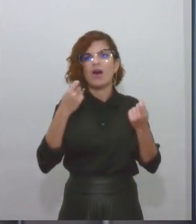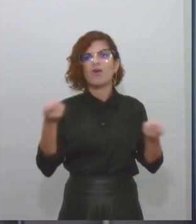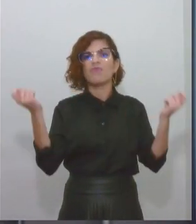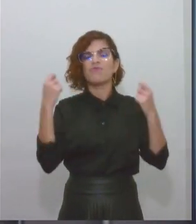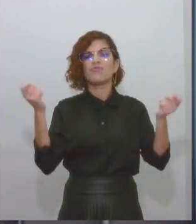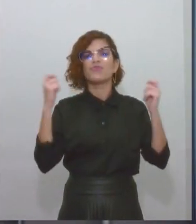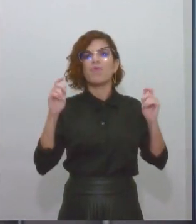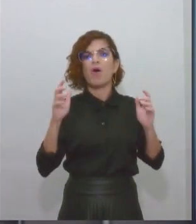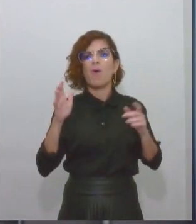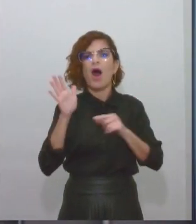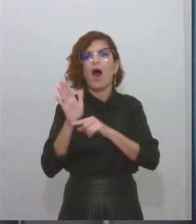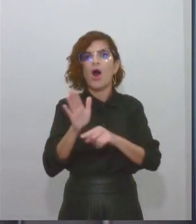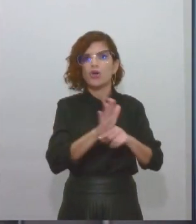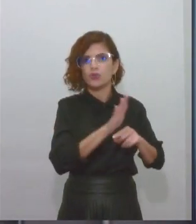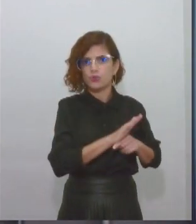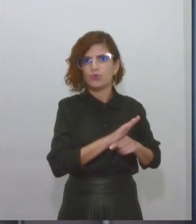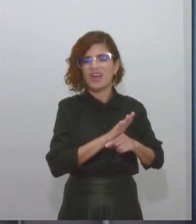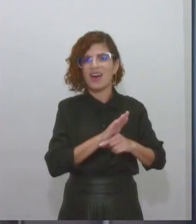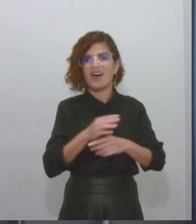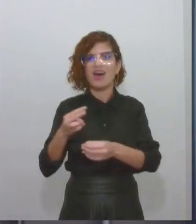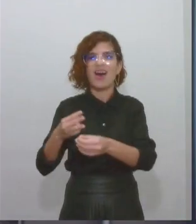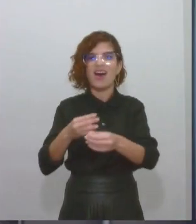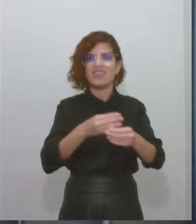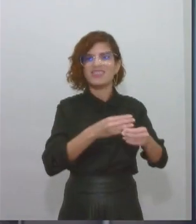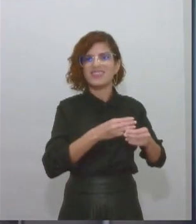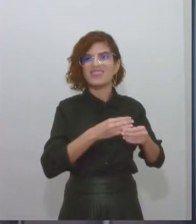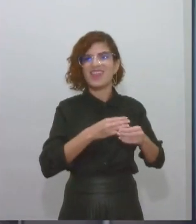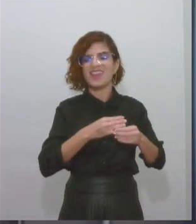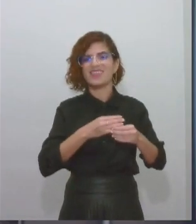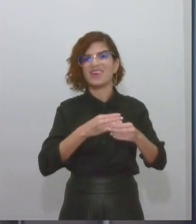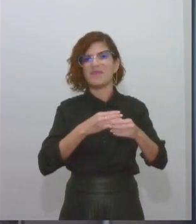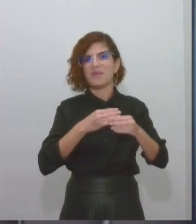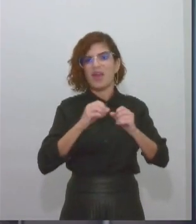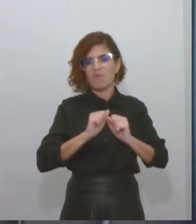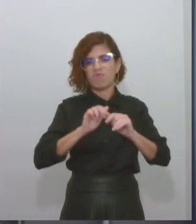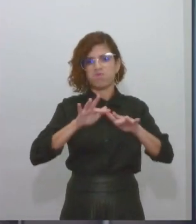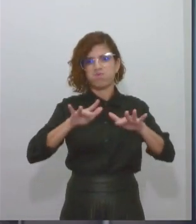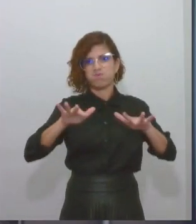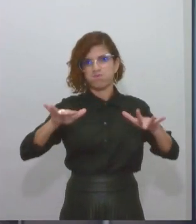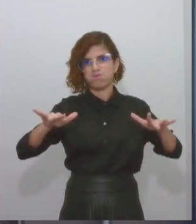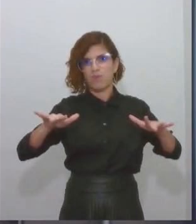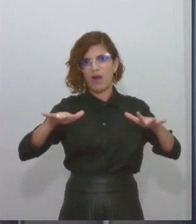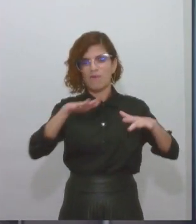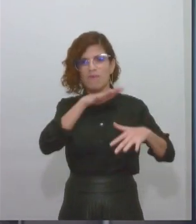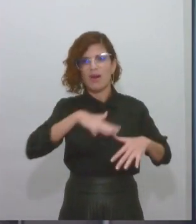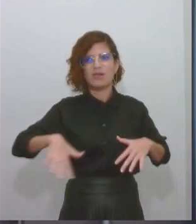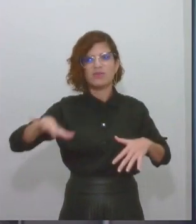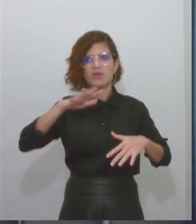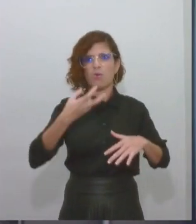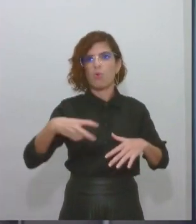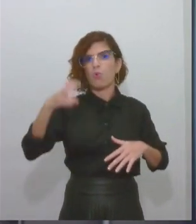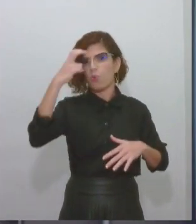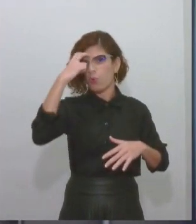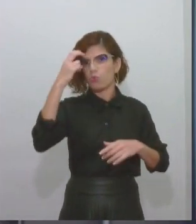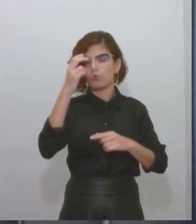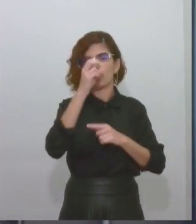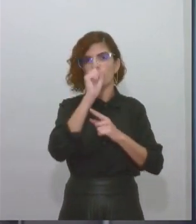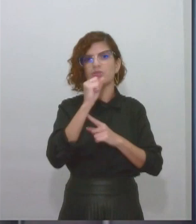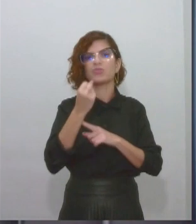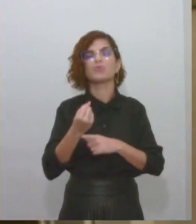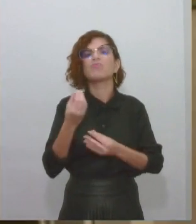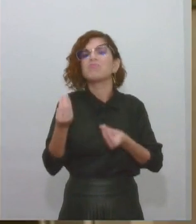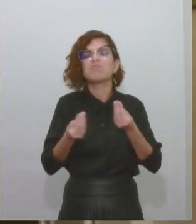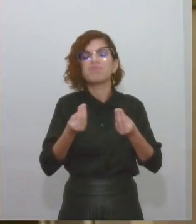Barreto desponte no cenário cultural sergipano? Então, através das suas diversas